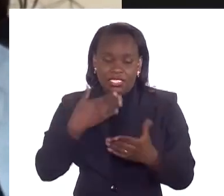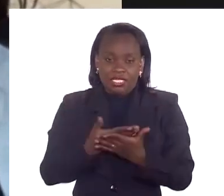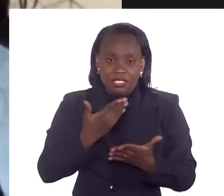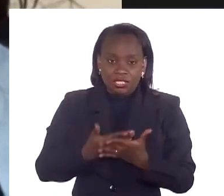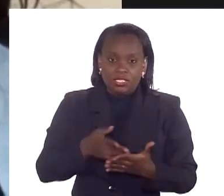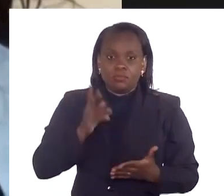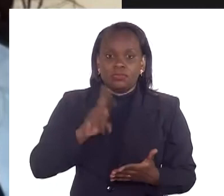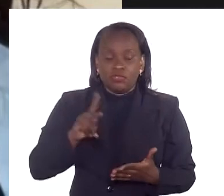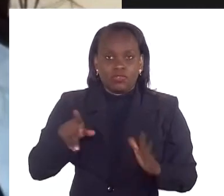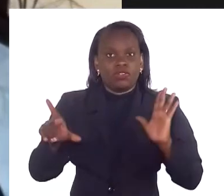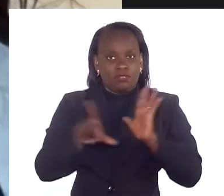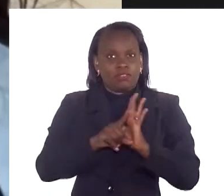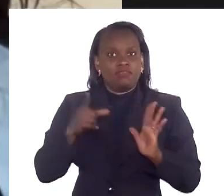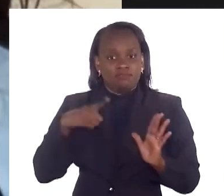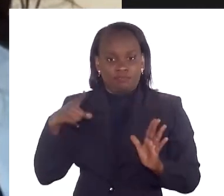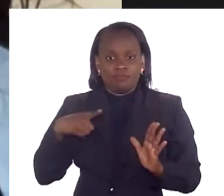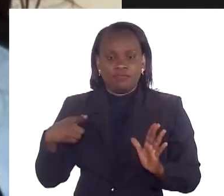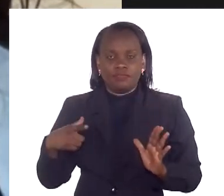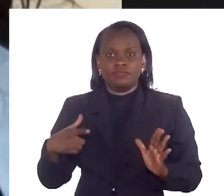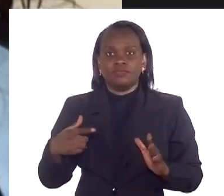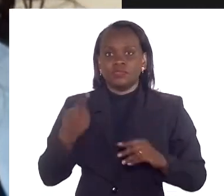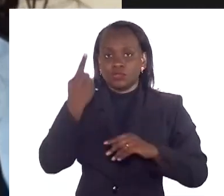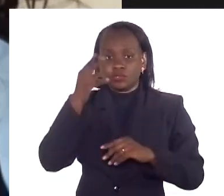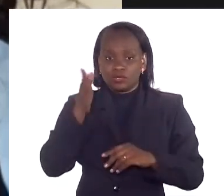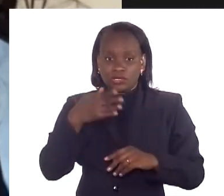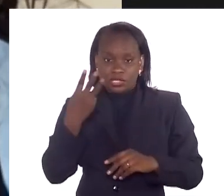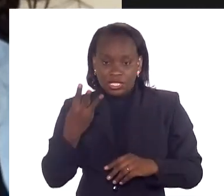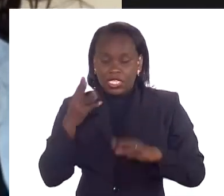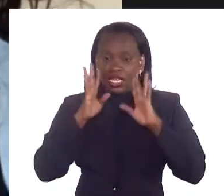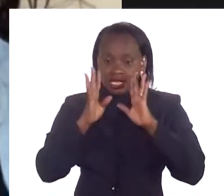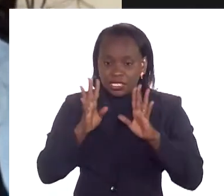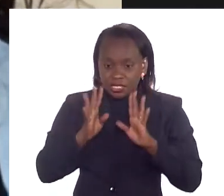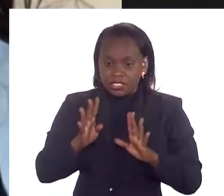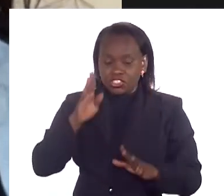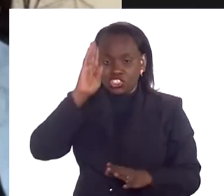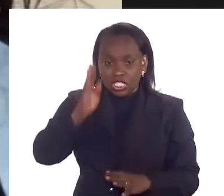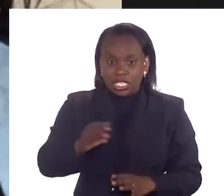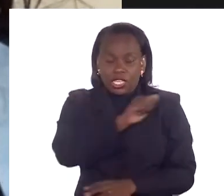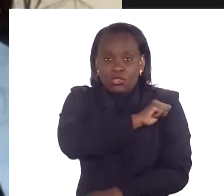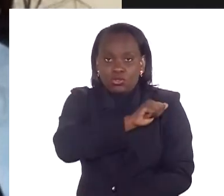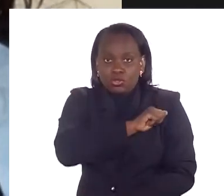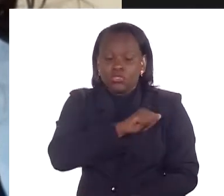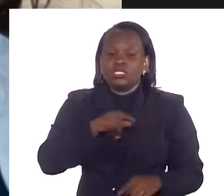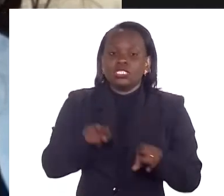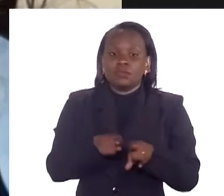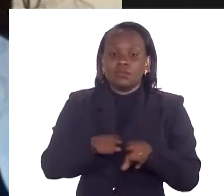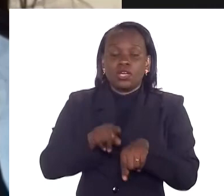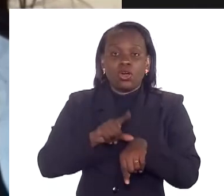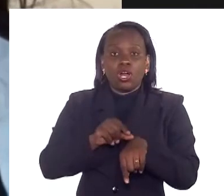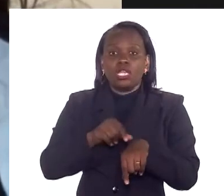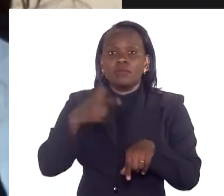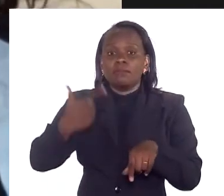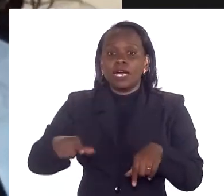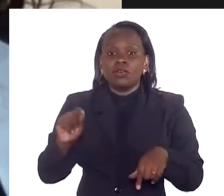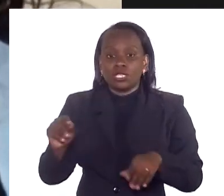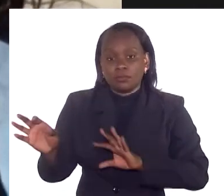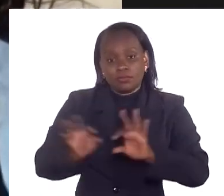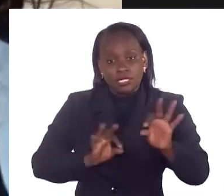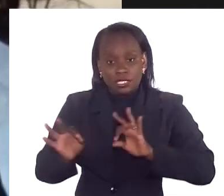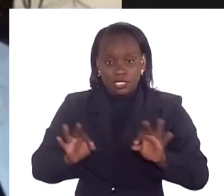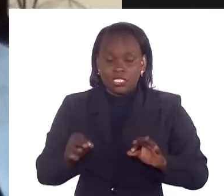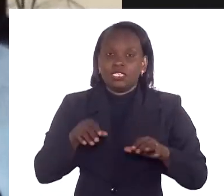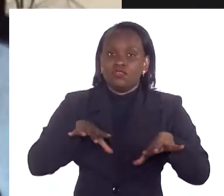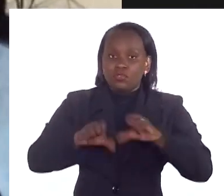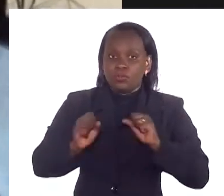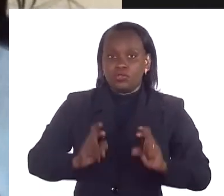que o professor tem, isso é garantia de lei, todo professor ele tem 1/3 para o atendimento direto aos alunos e o horário restante para